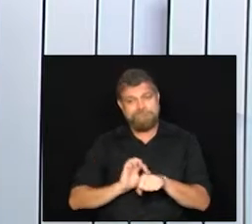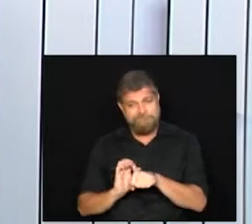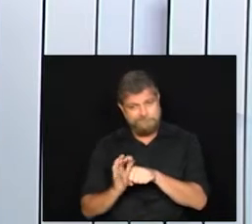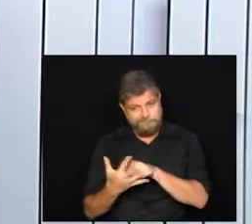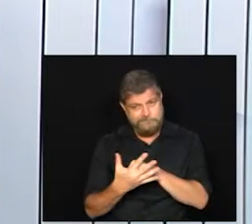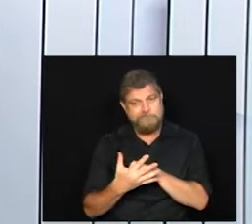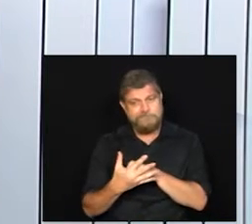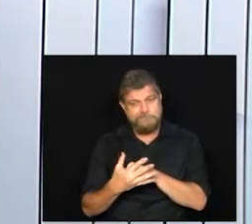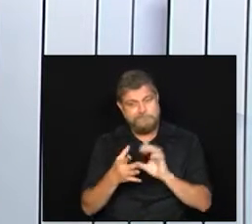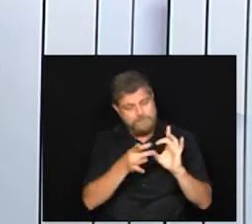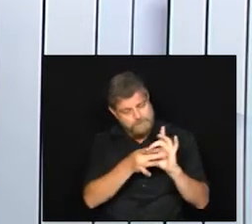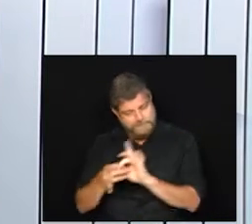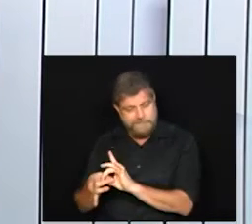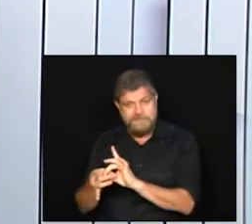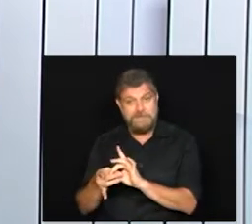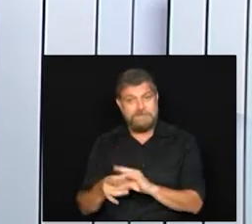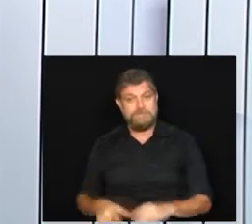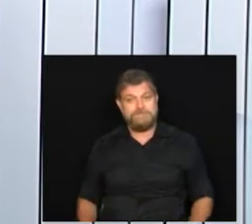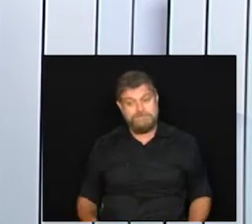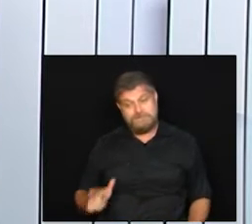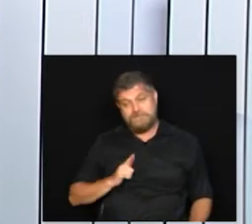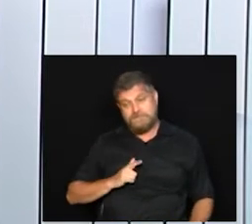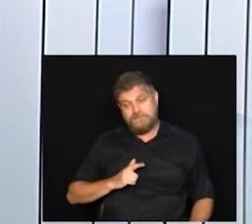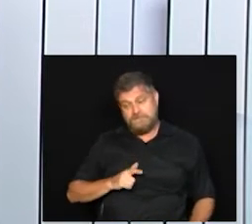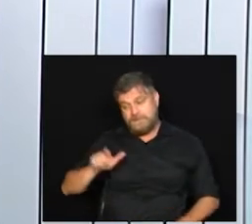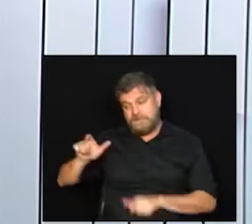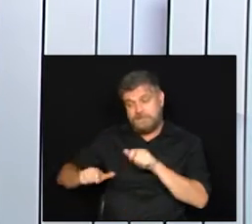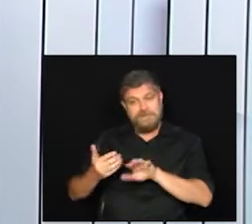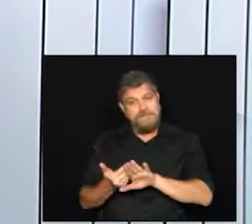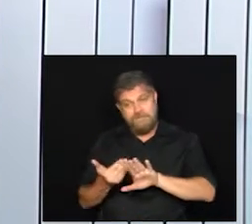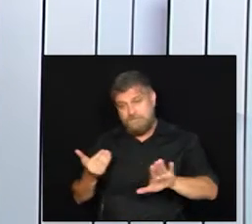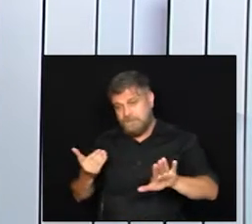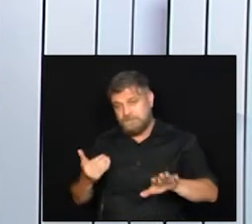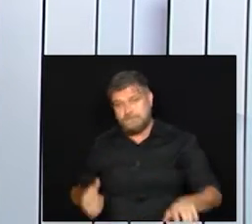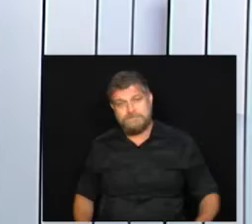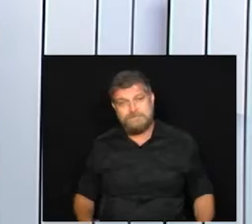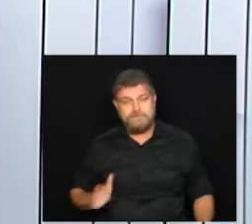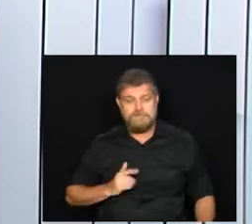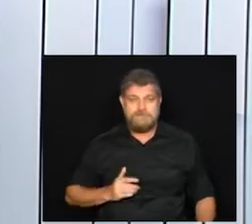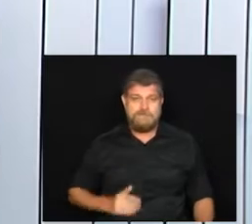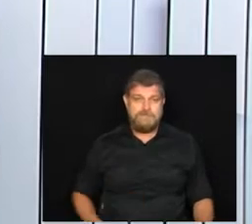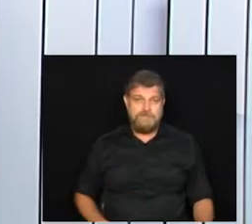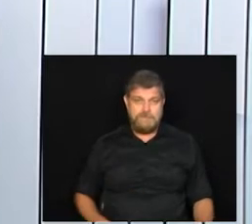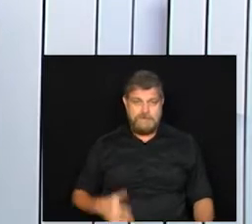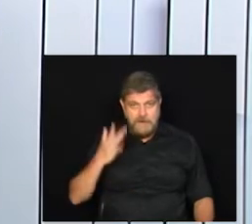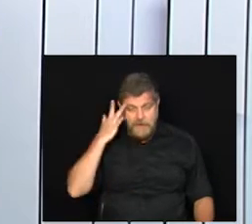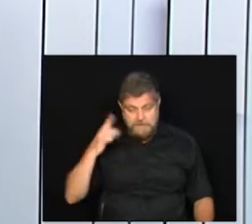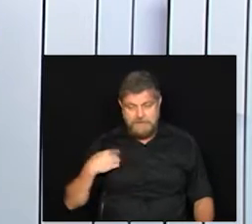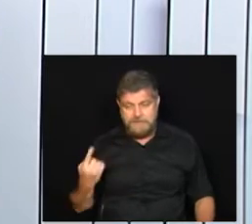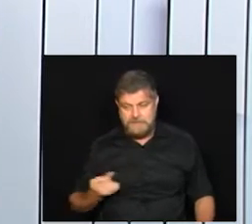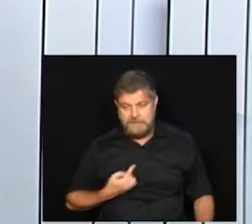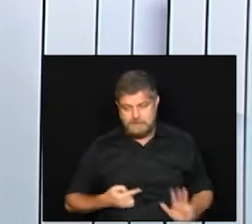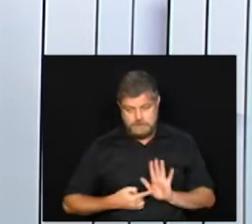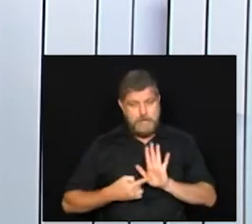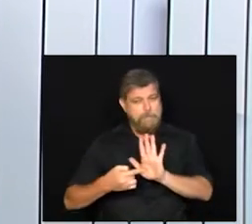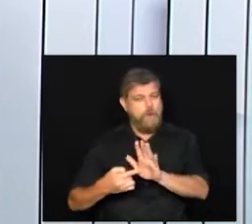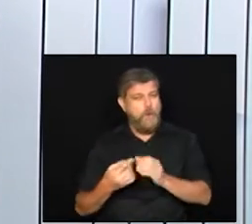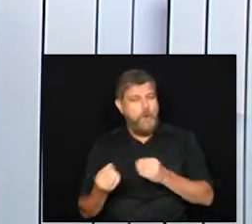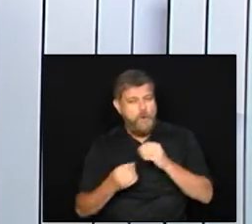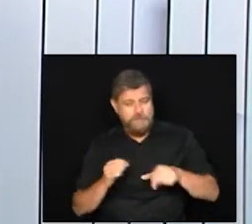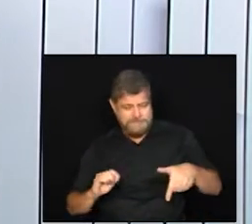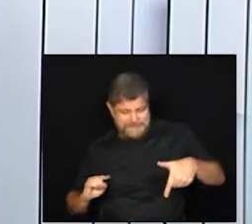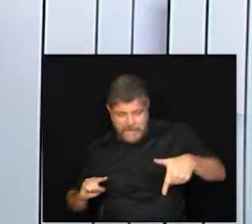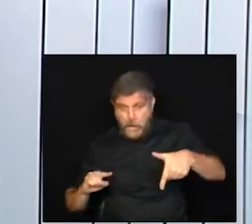inserido neste contexto da pandemia e da Covid-19. E claro que amanhã a gente balança as redes. Saiu gol